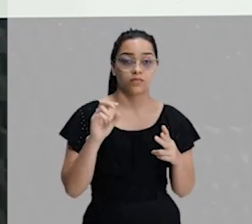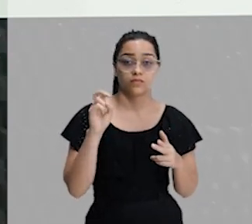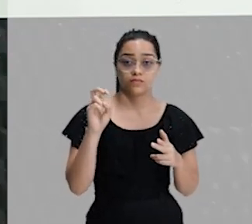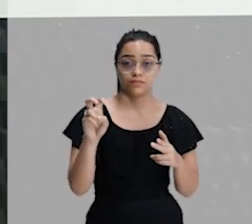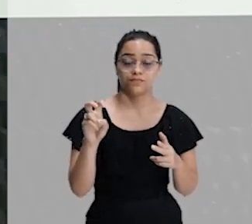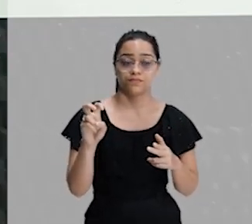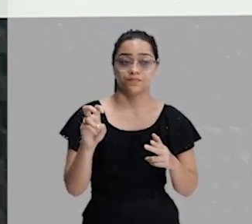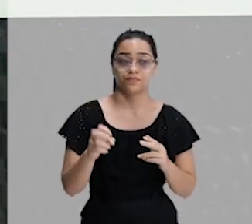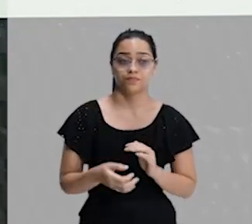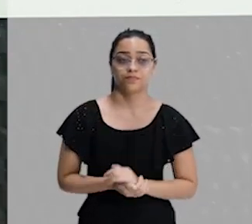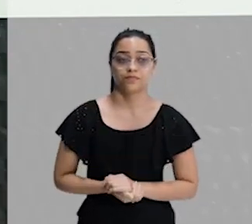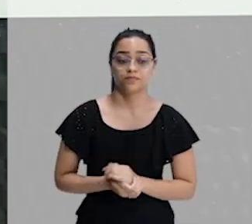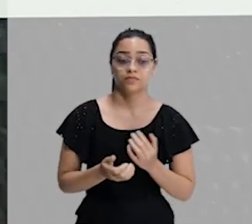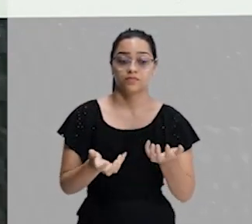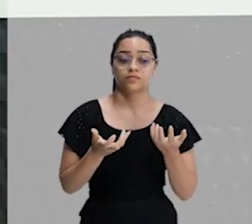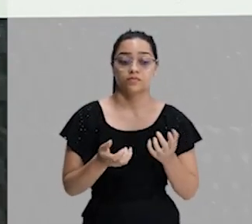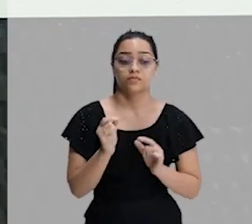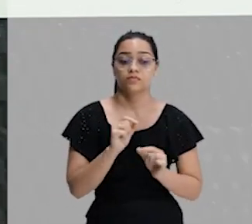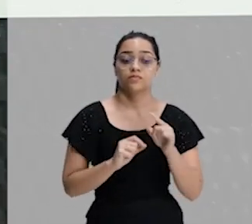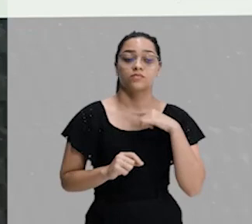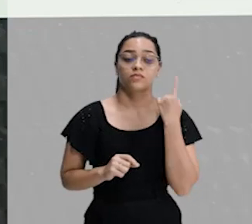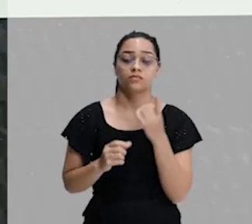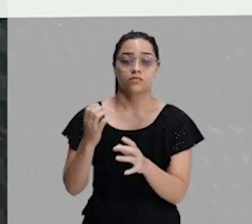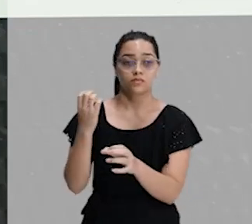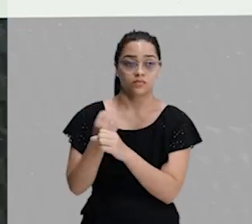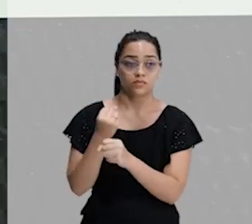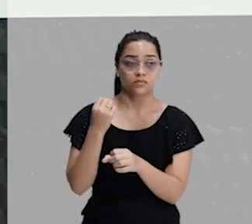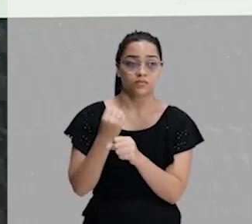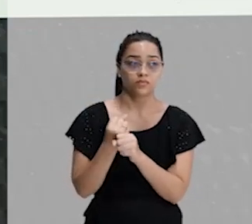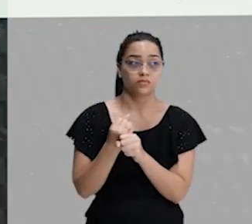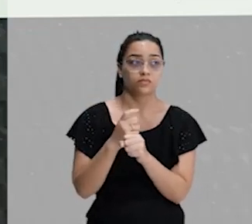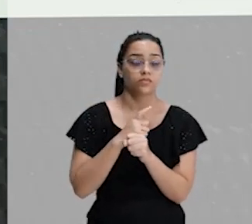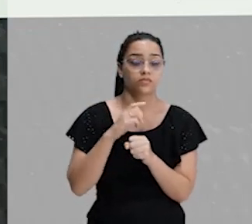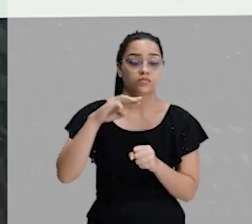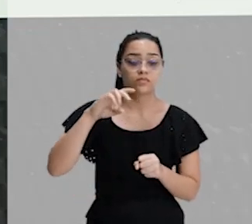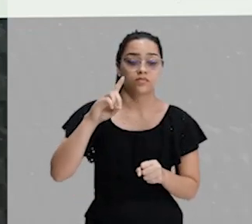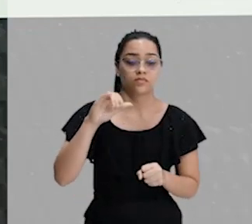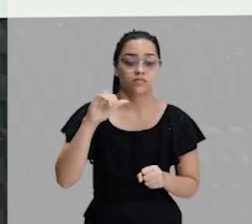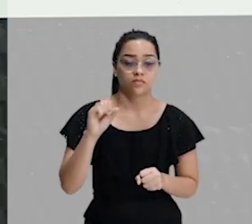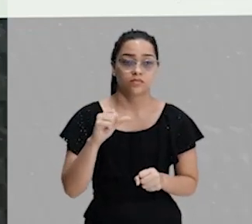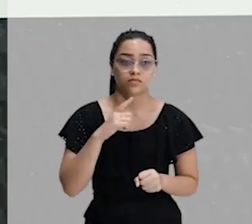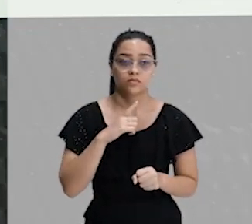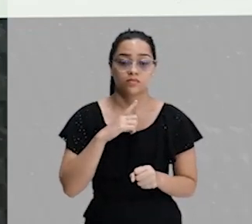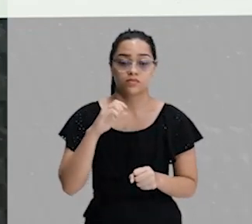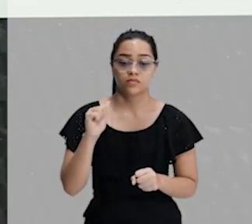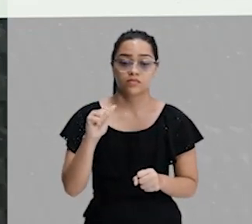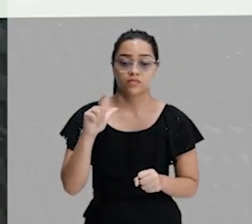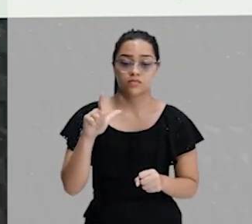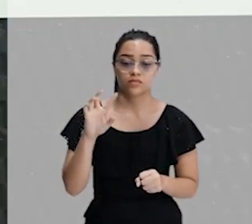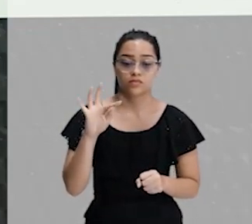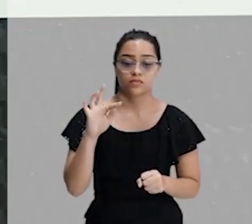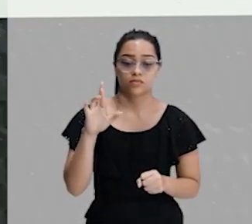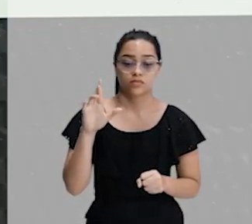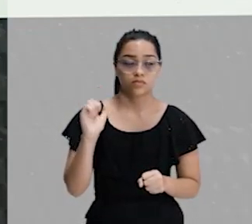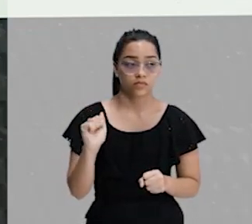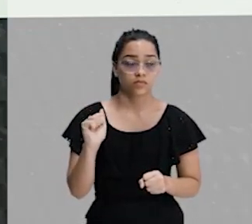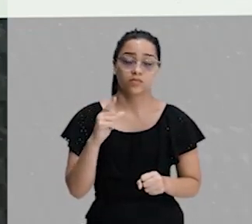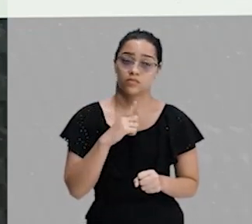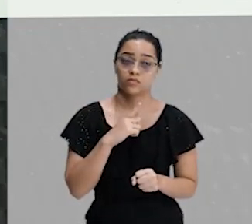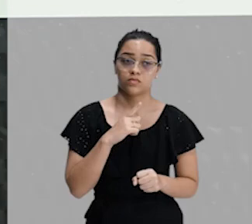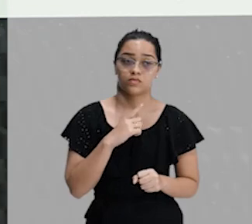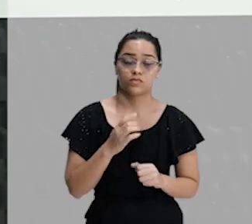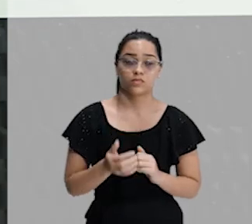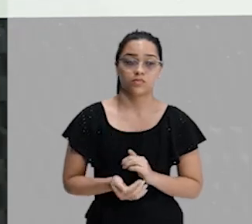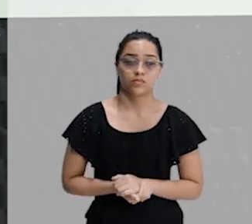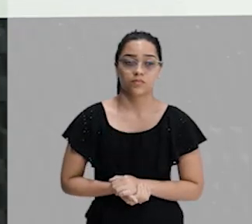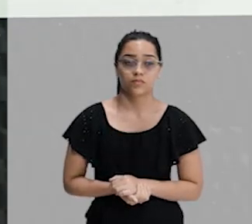5. Ele quer que a gente calcule aqui a medida da altura. Tá? A medida da altura. Olha